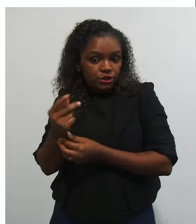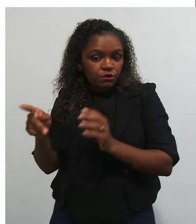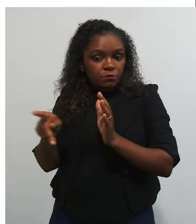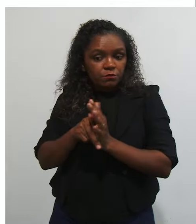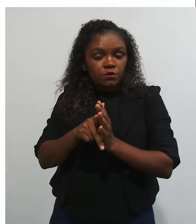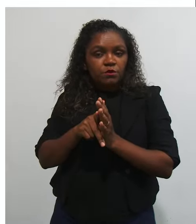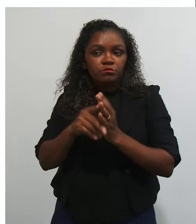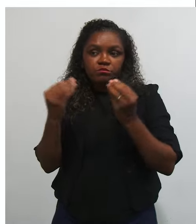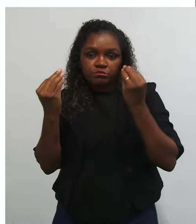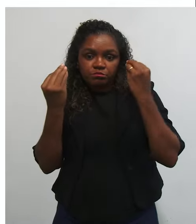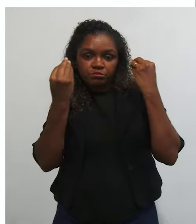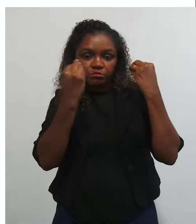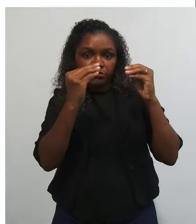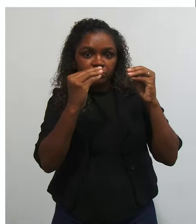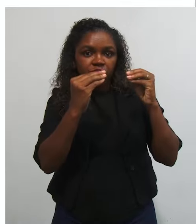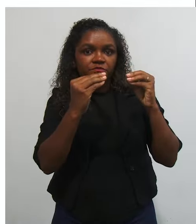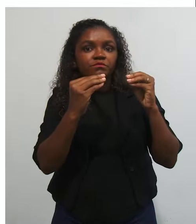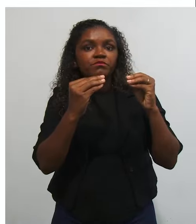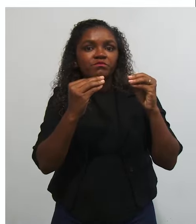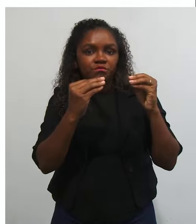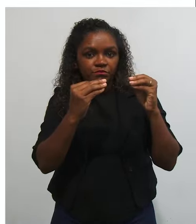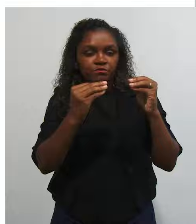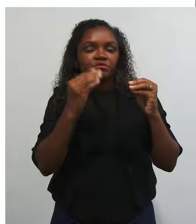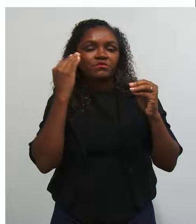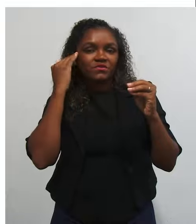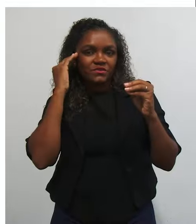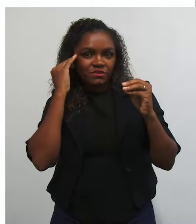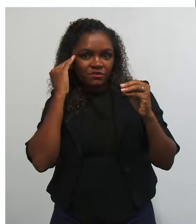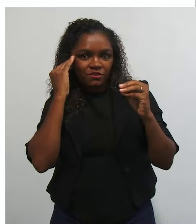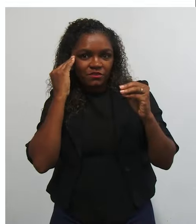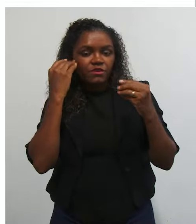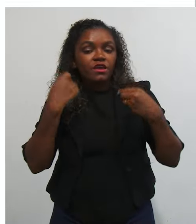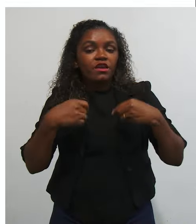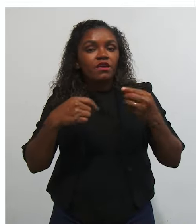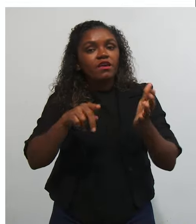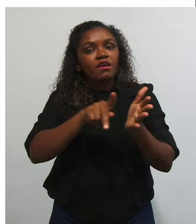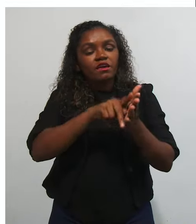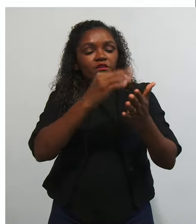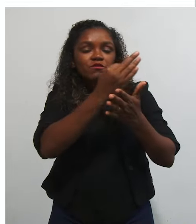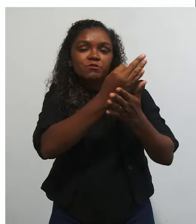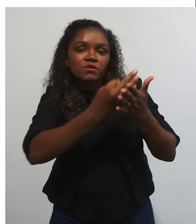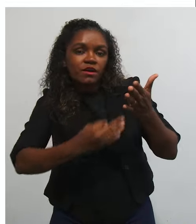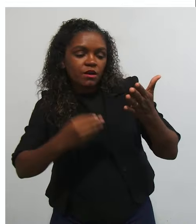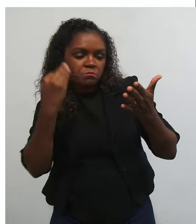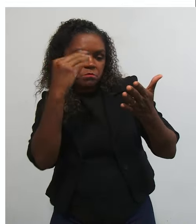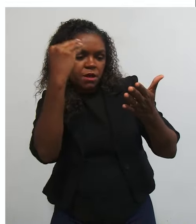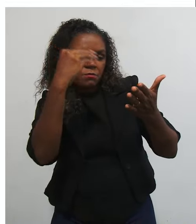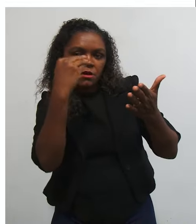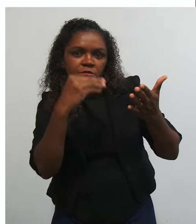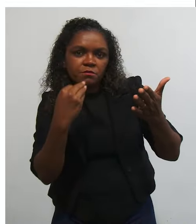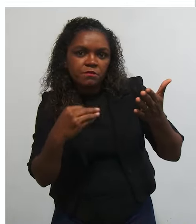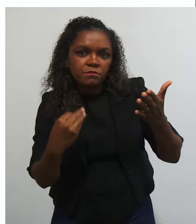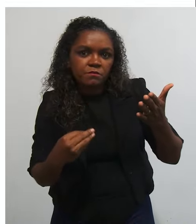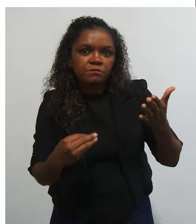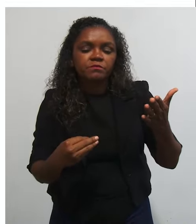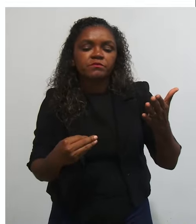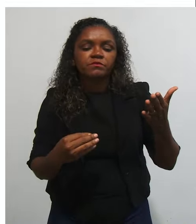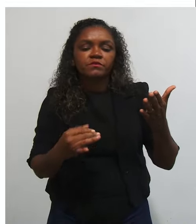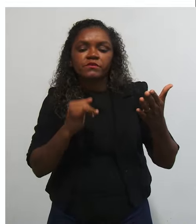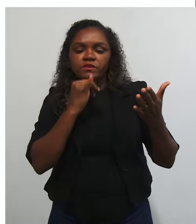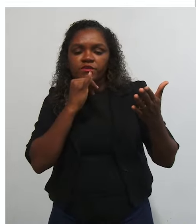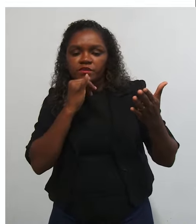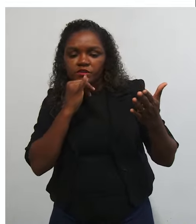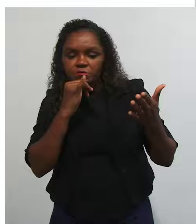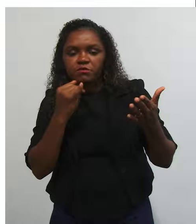é classificada em outras despesas correntes. Aí eu tenho despesa de capital. Nós temos aqui investimentos, né, que são os bens